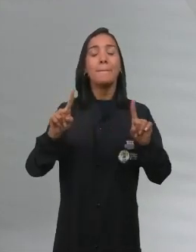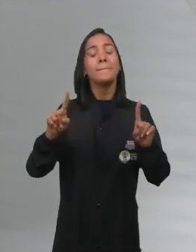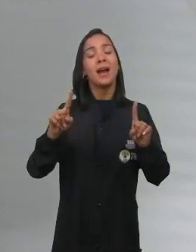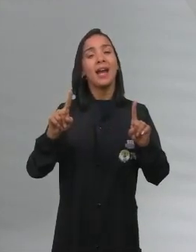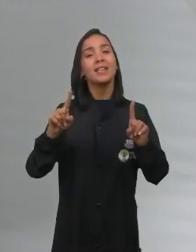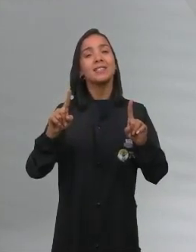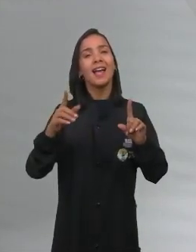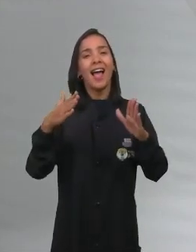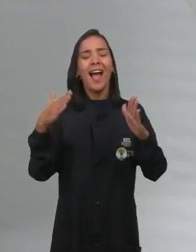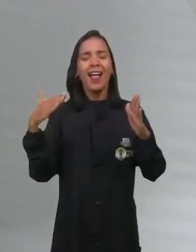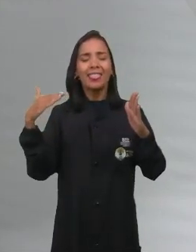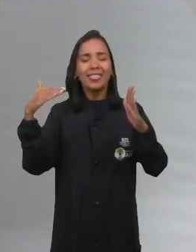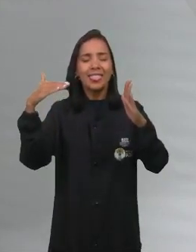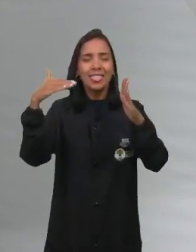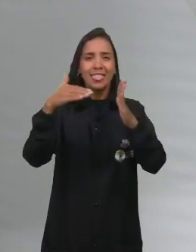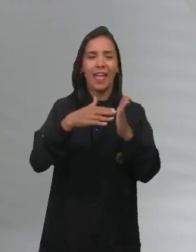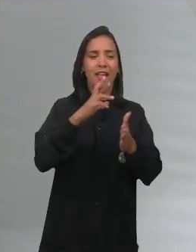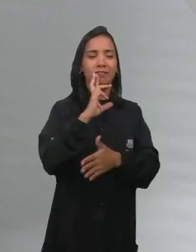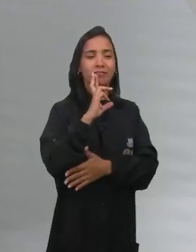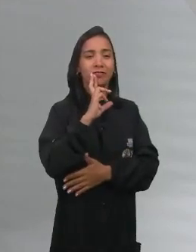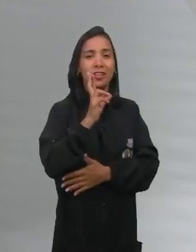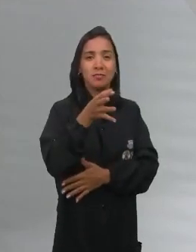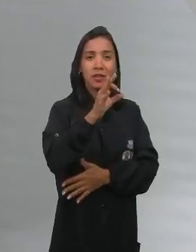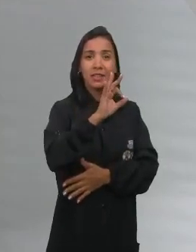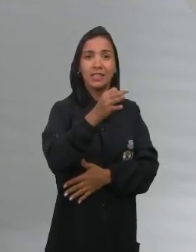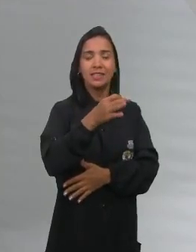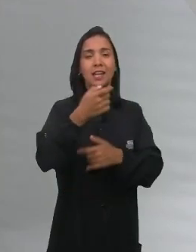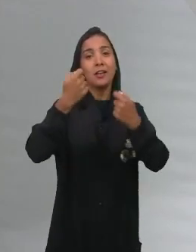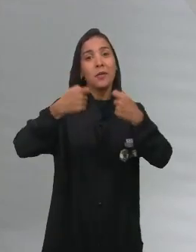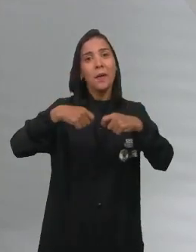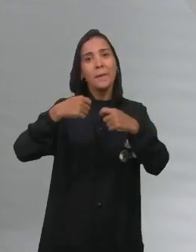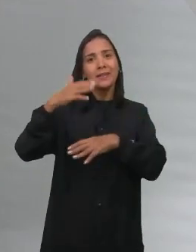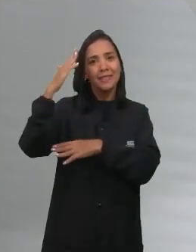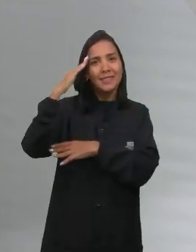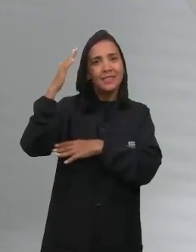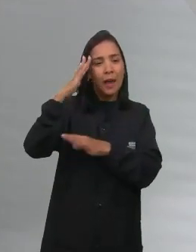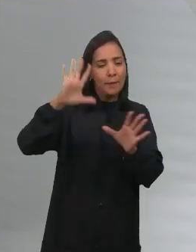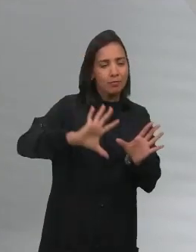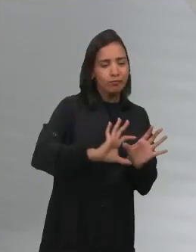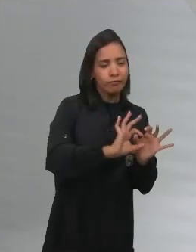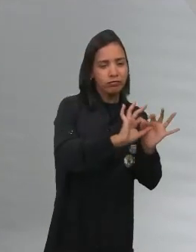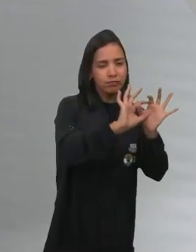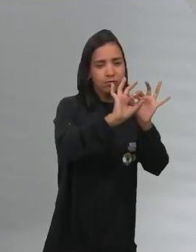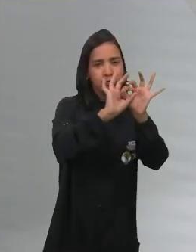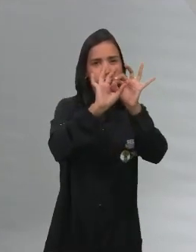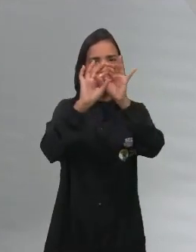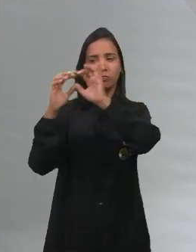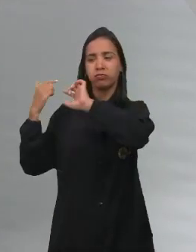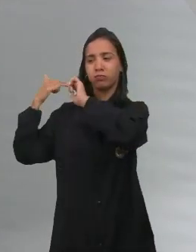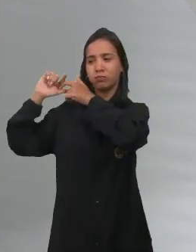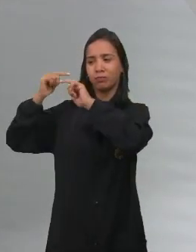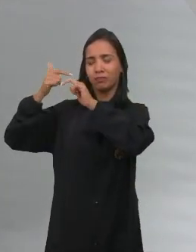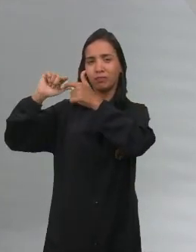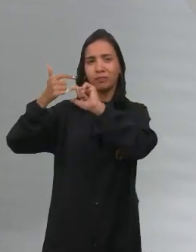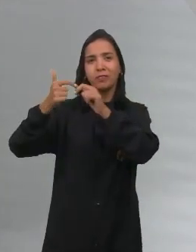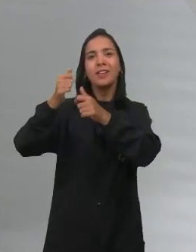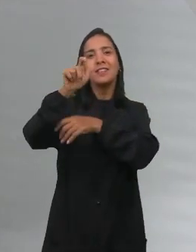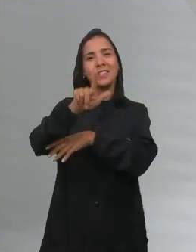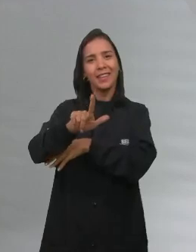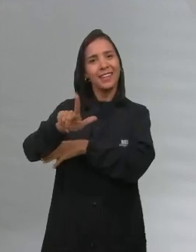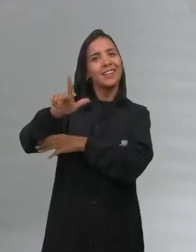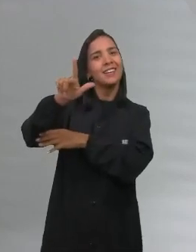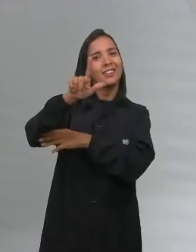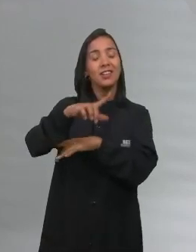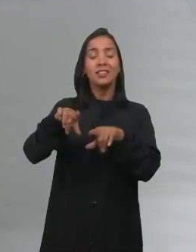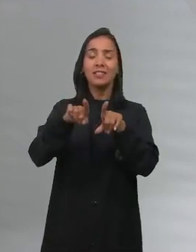chegue a este resultado, eu preciso saber todo o contexto que envolve essa produção literária e esse povo,